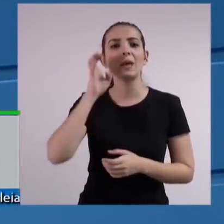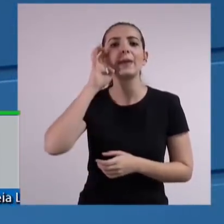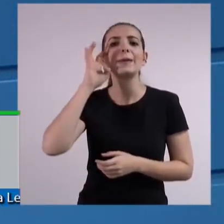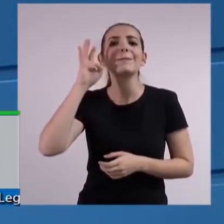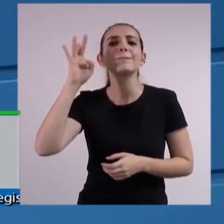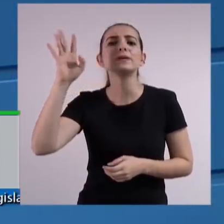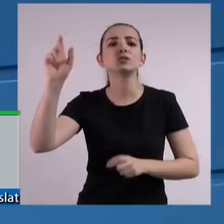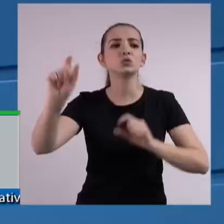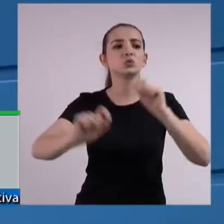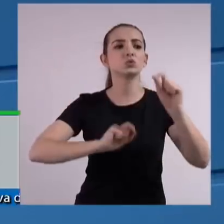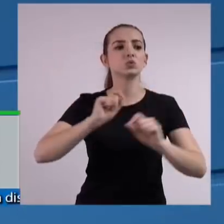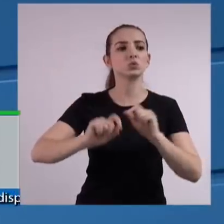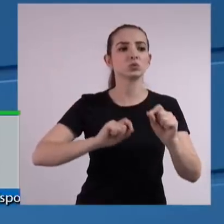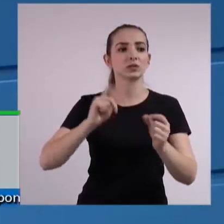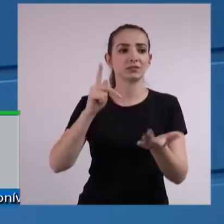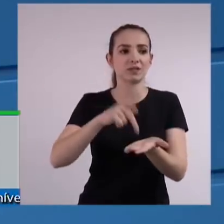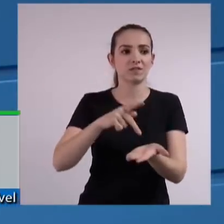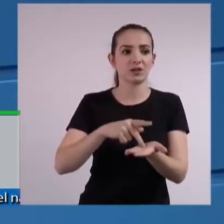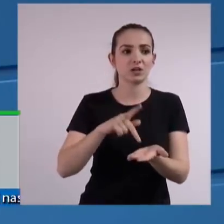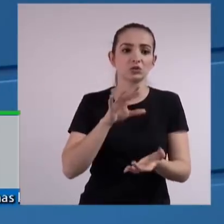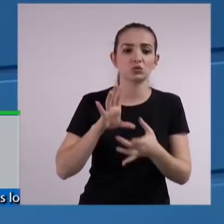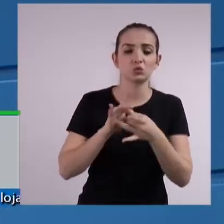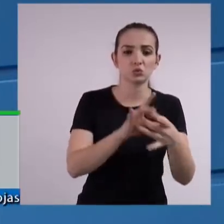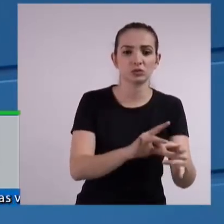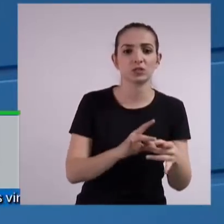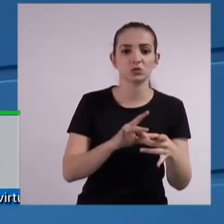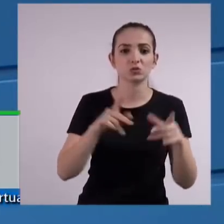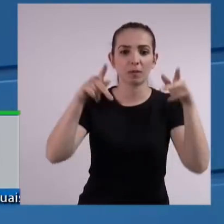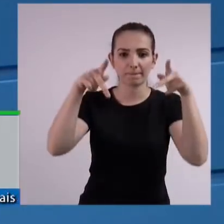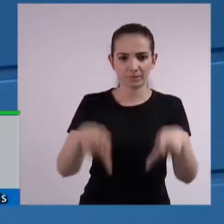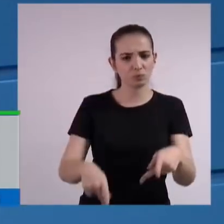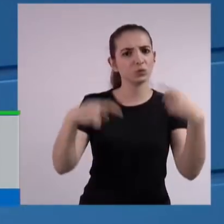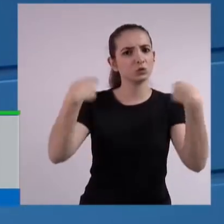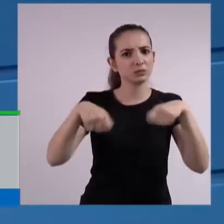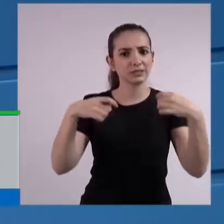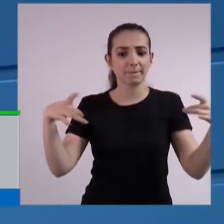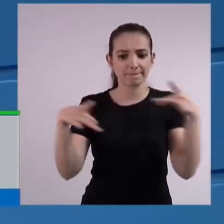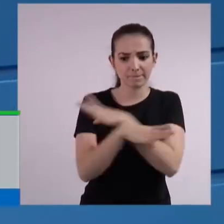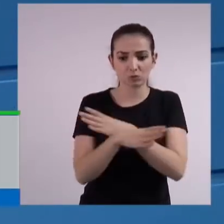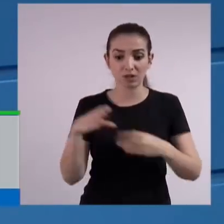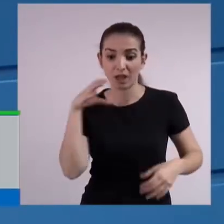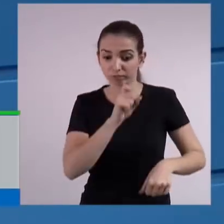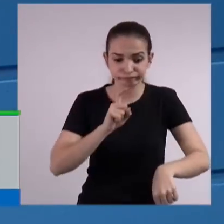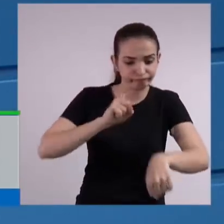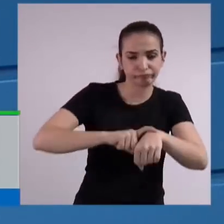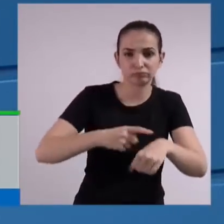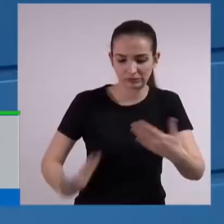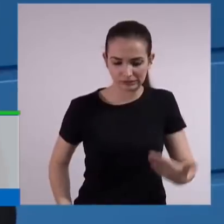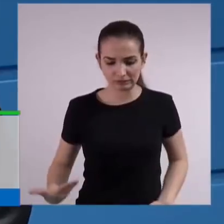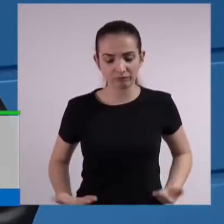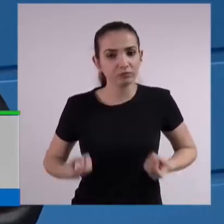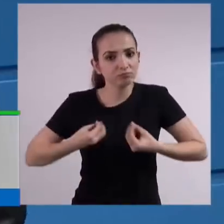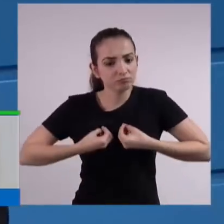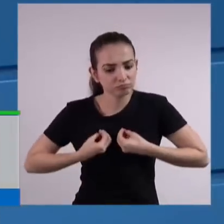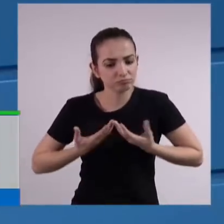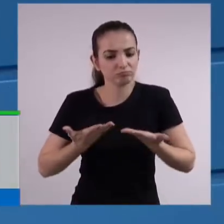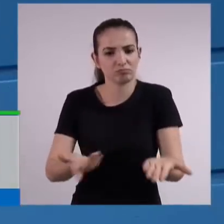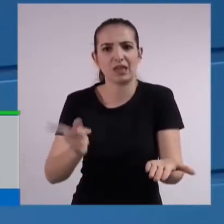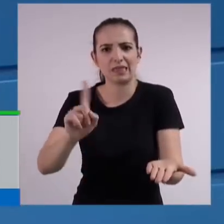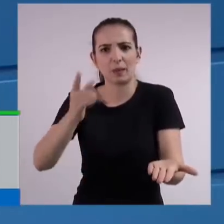imaginando que, na verdade, na área pública você tem que estar pronto para servir e não ser servido. Vossa